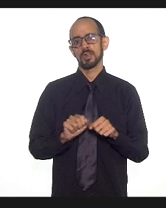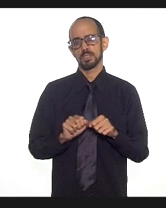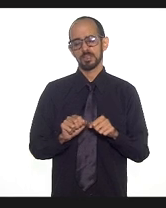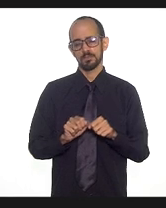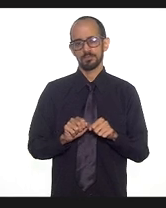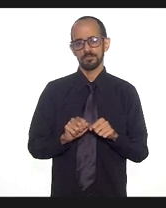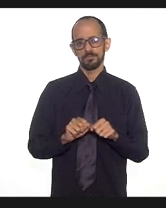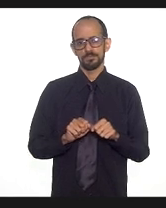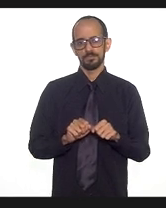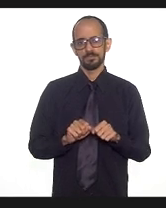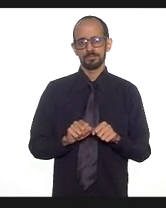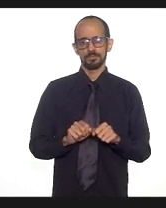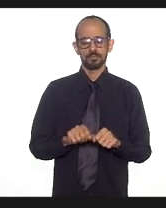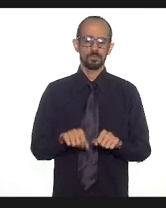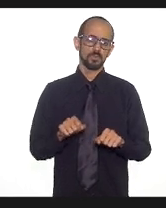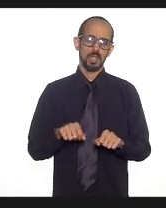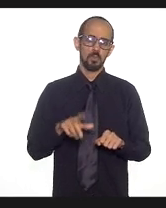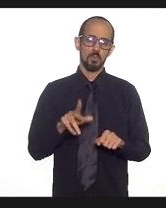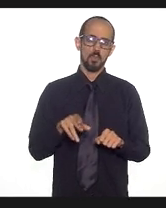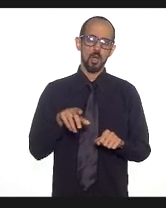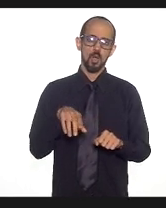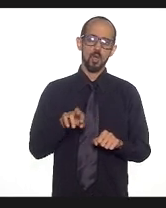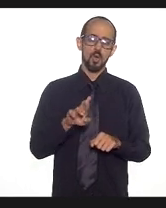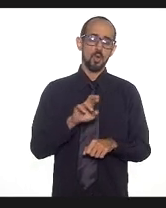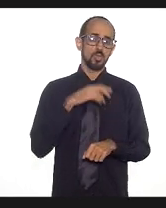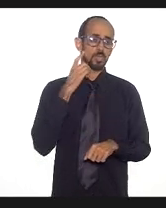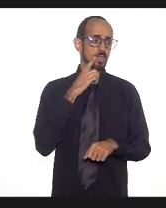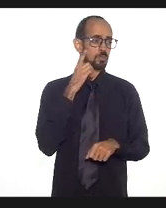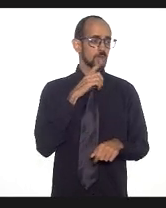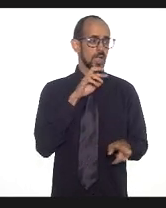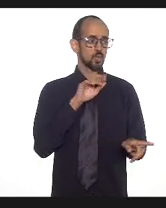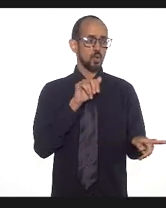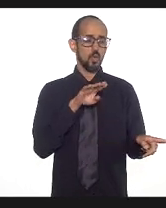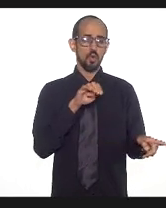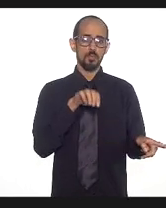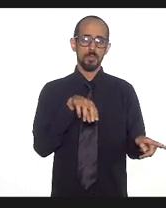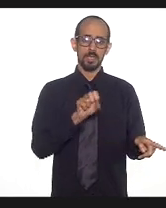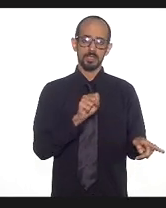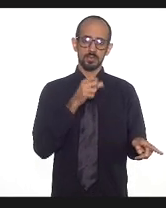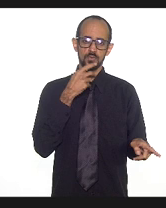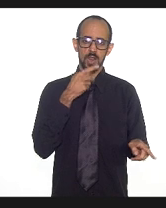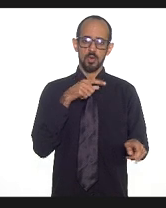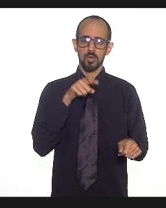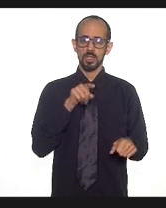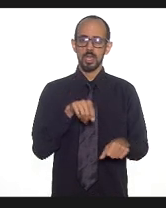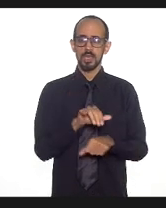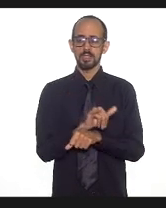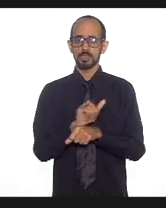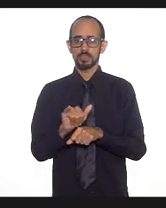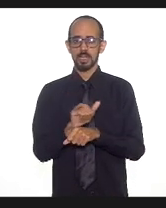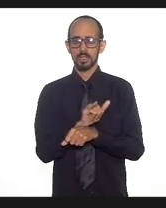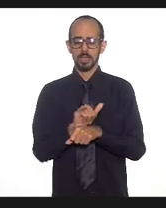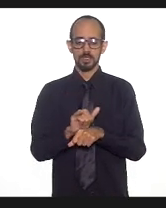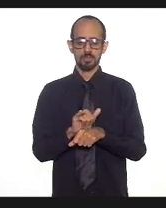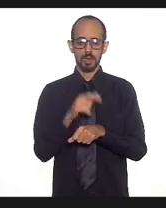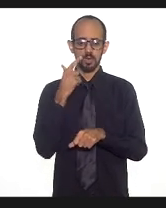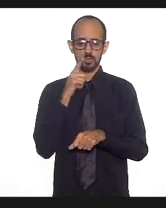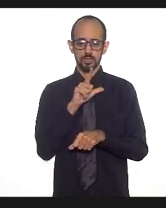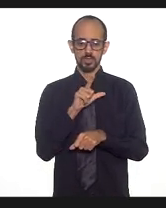Questão do que o deputado Rubens Montempo colocou, né, de ferramentas que medem a qualidade, a